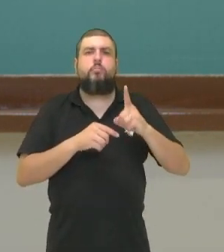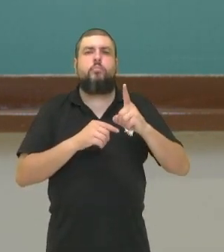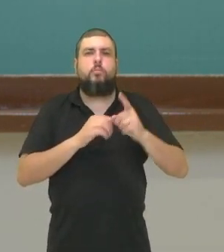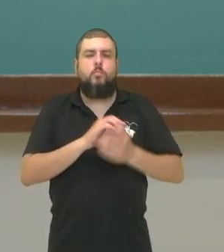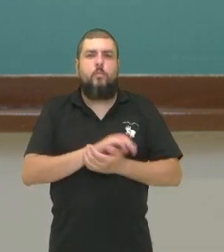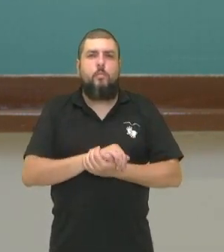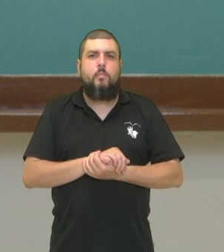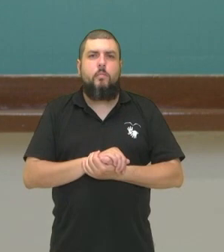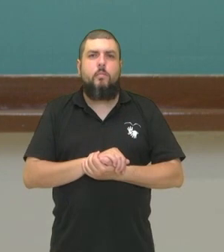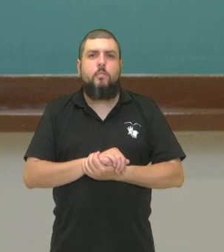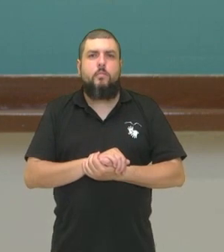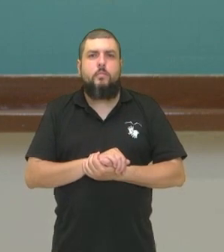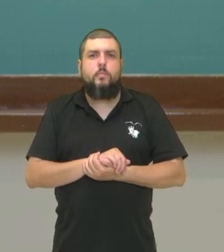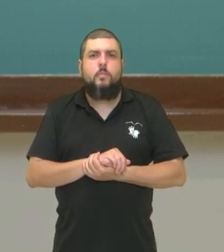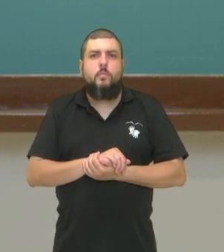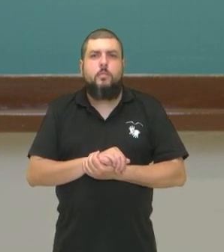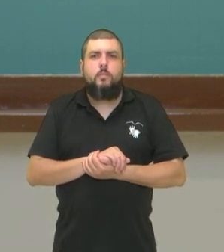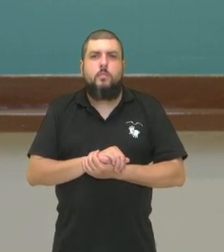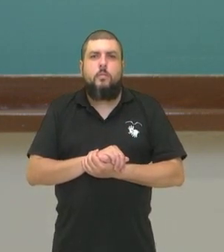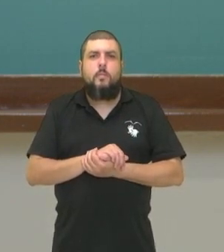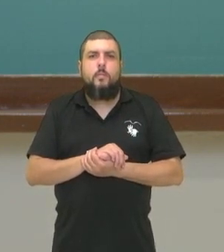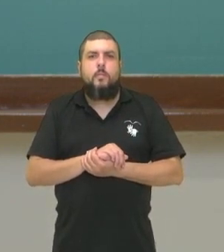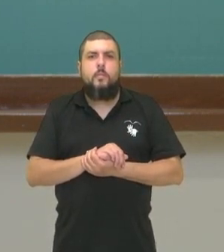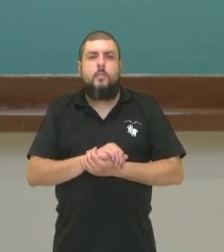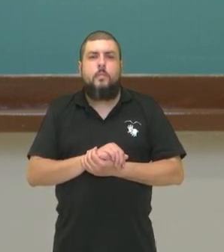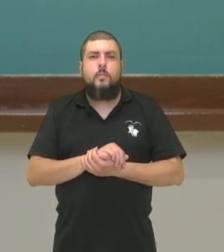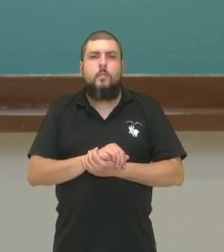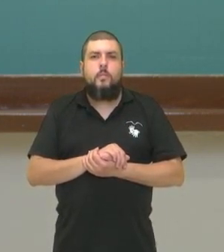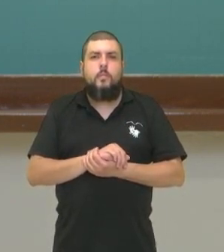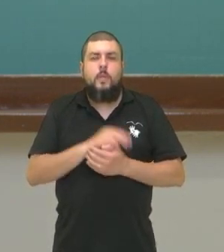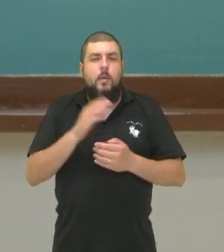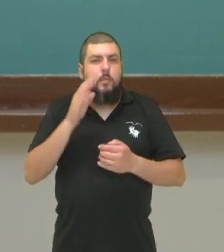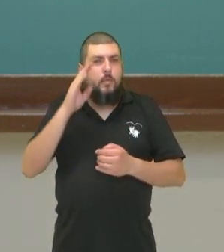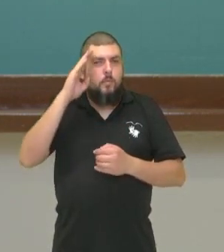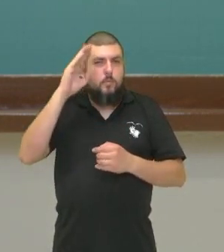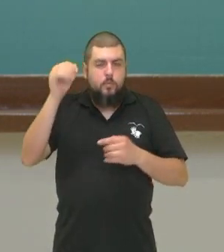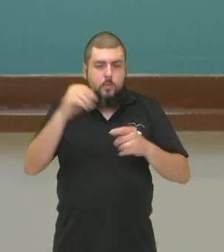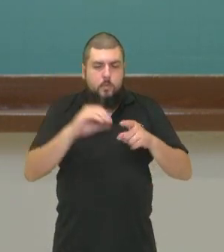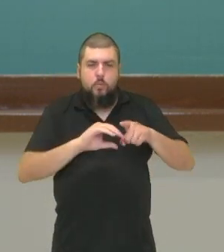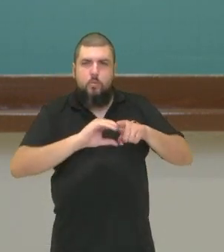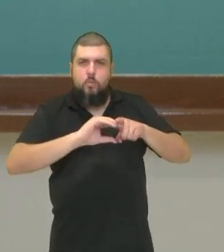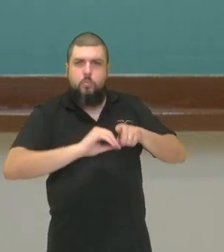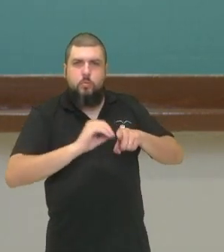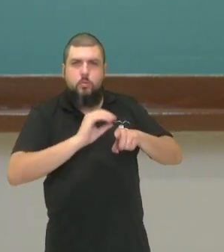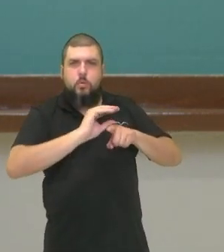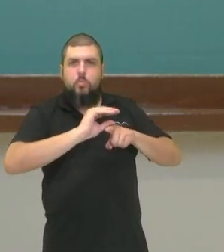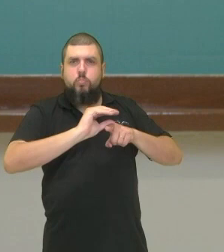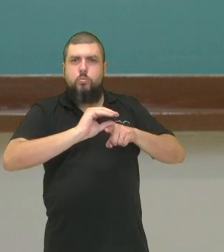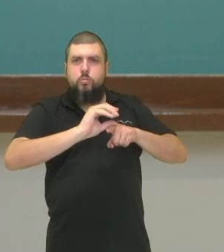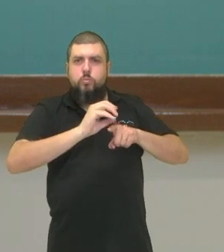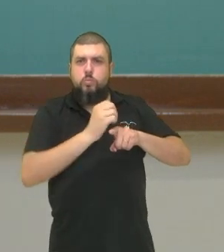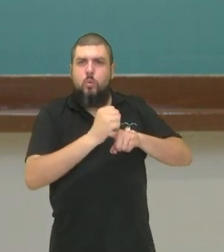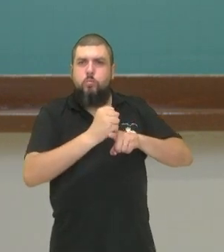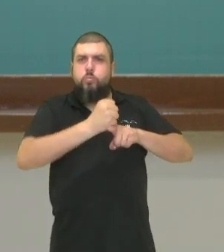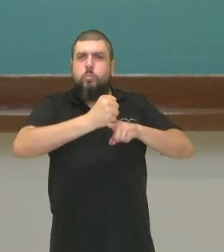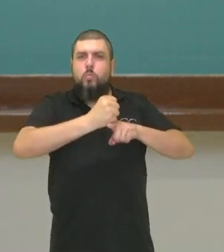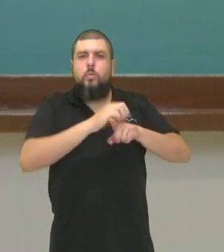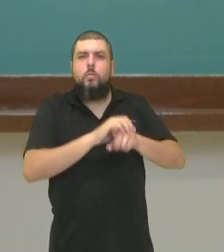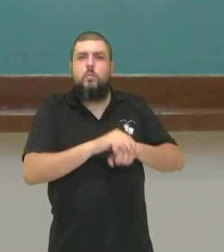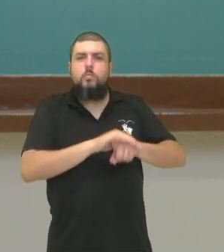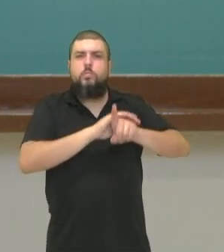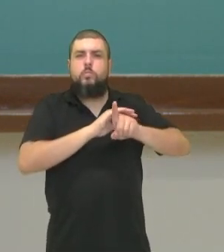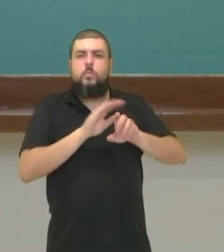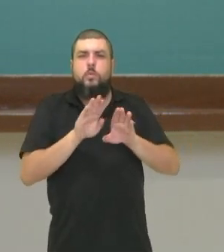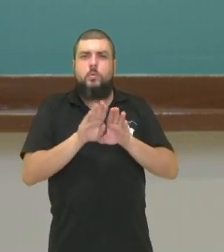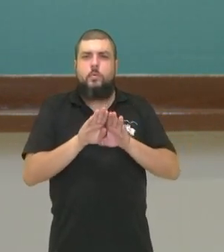ereto. Tanto, principalmente o corpo cavernoso, mas no corpo esponjoso também acontece a mesma coisa. Também